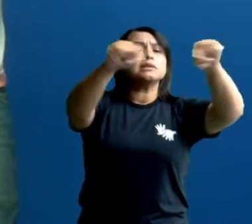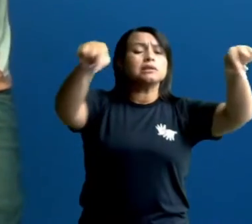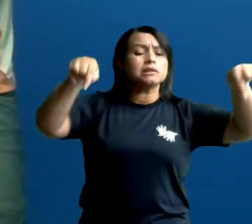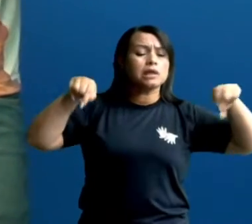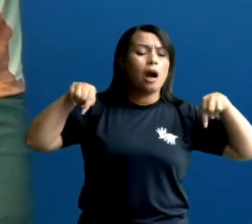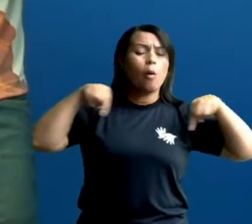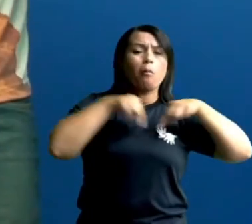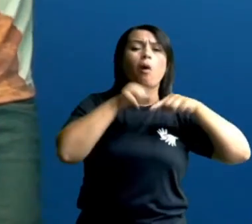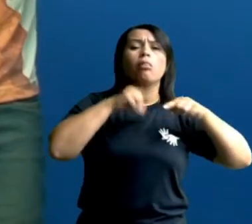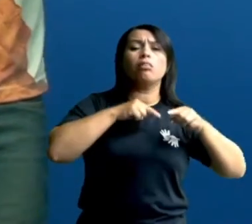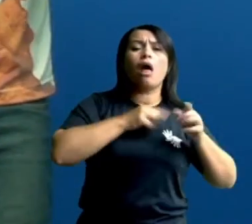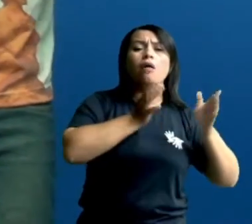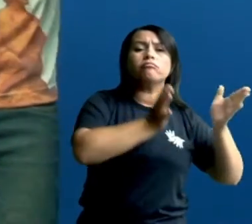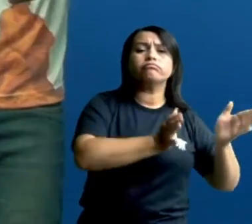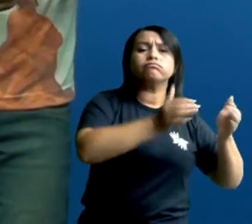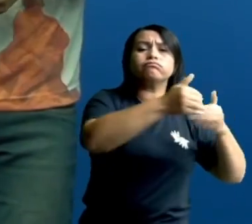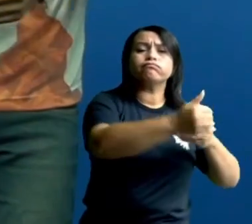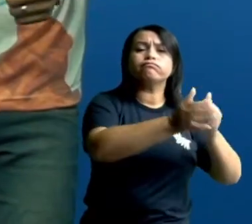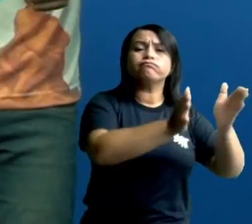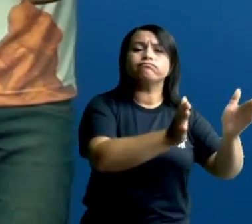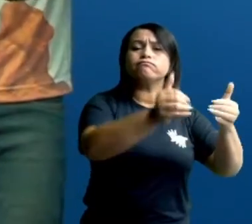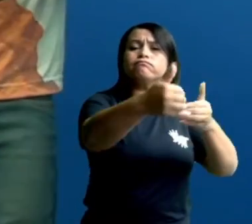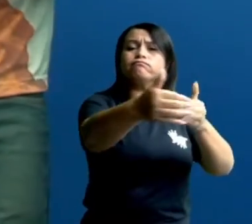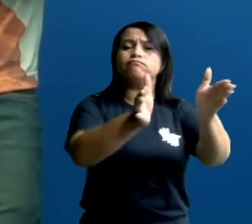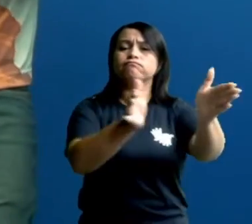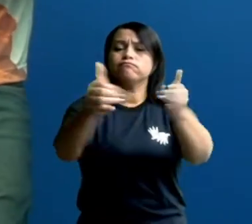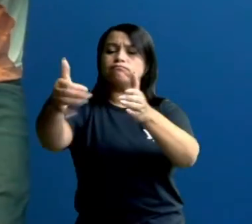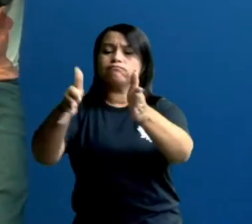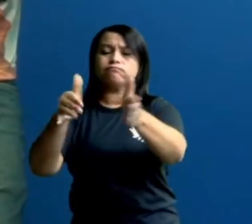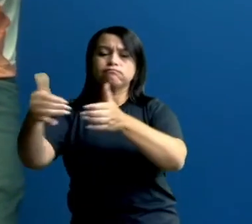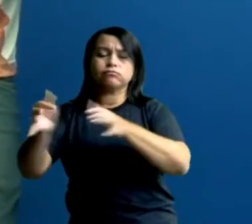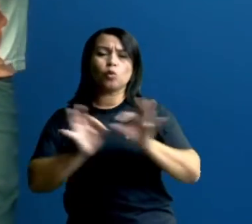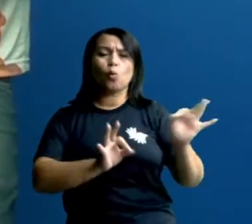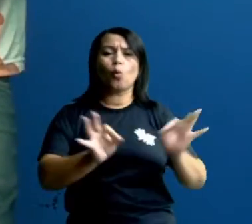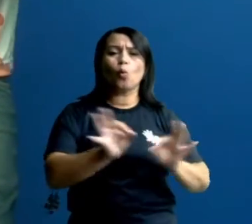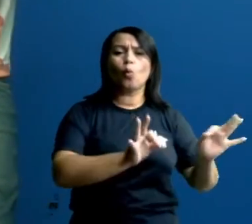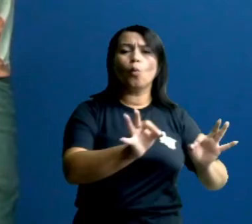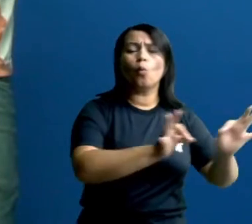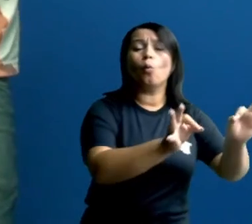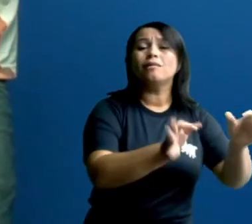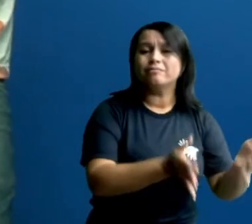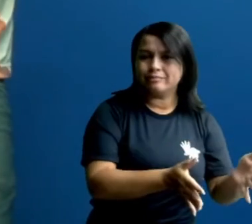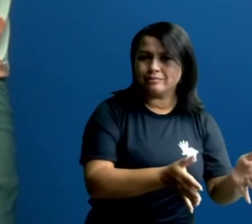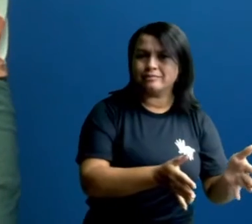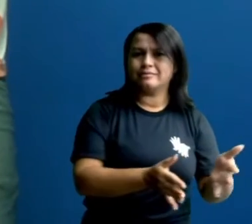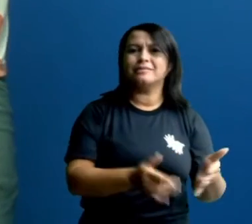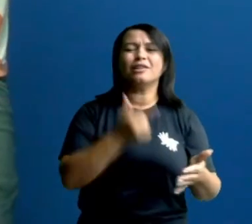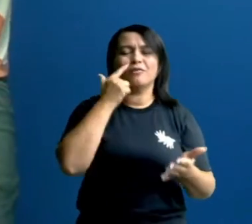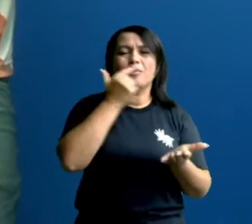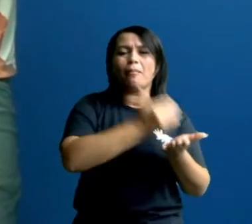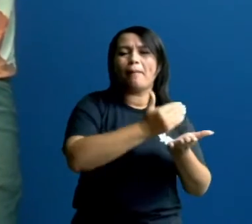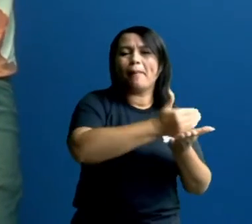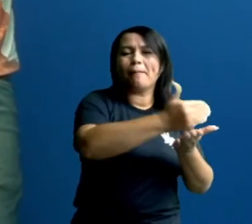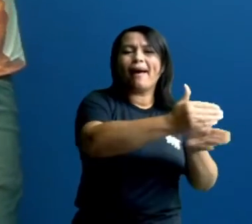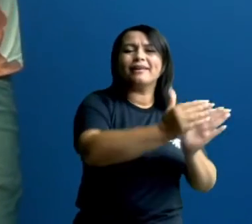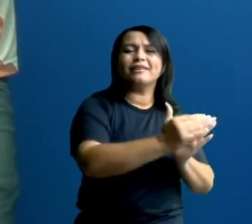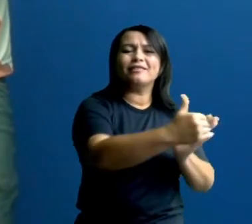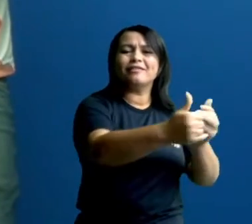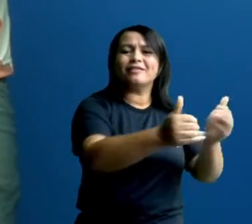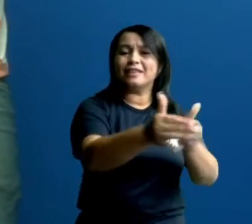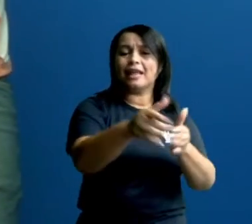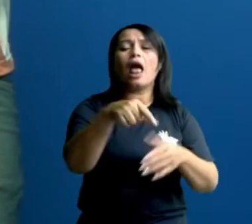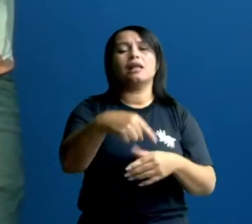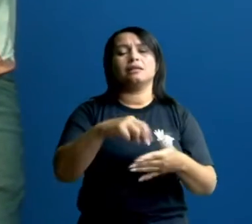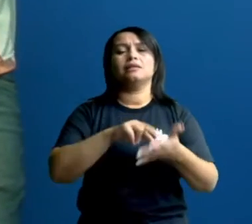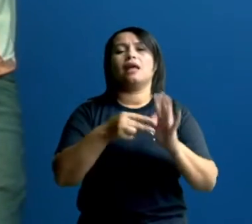toda compartimentalizada. Setor de informação, setor administrativo, setor de produção, tudo divididinho. Esses seriam